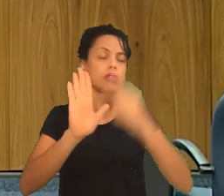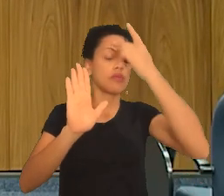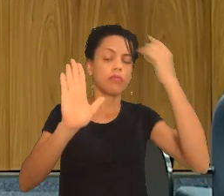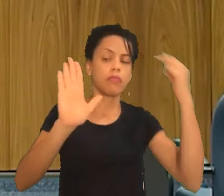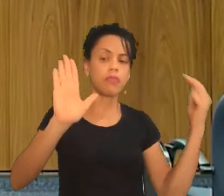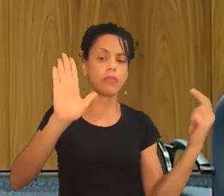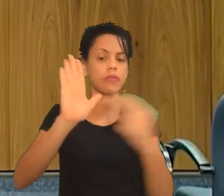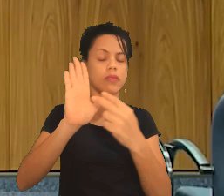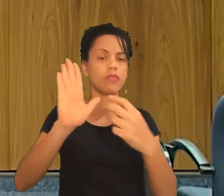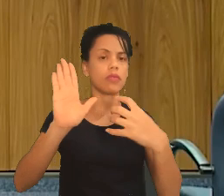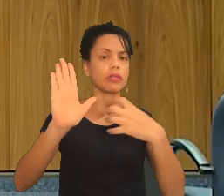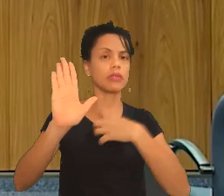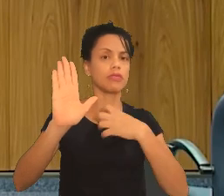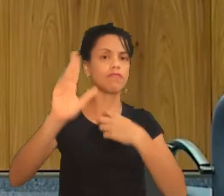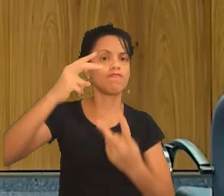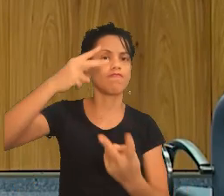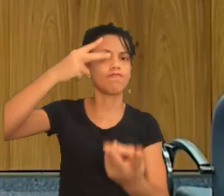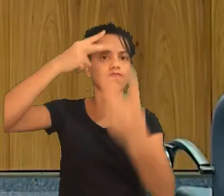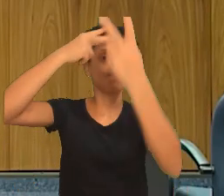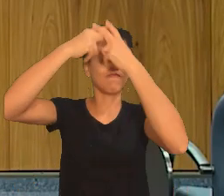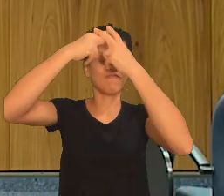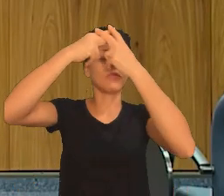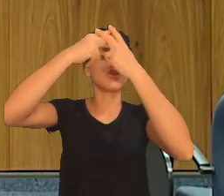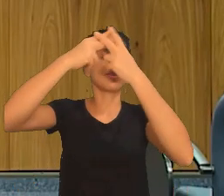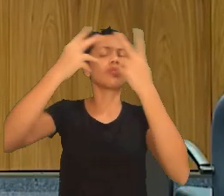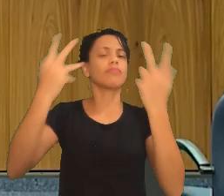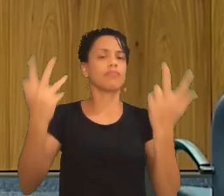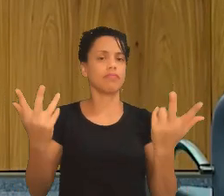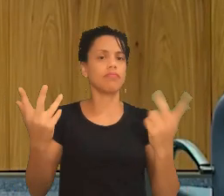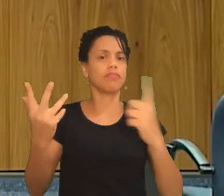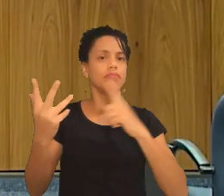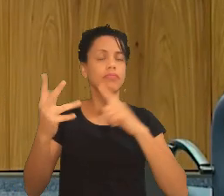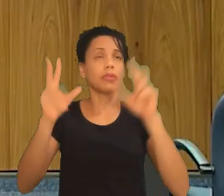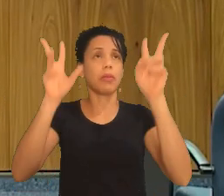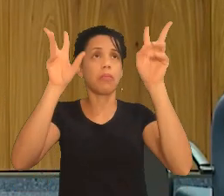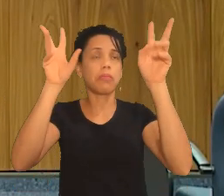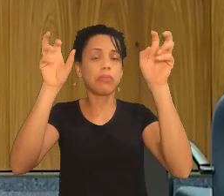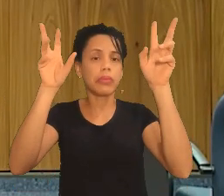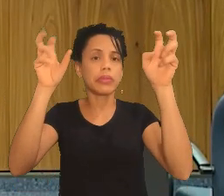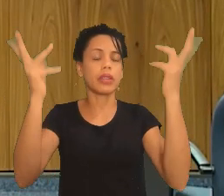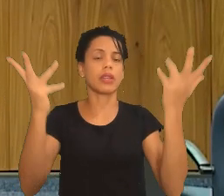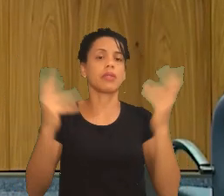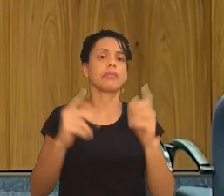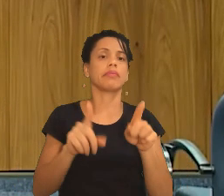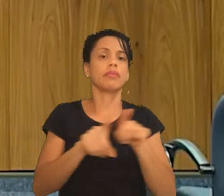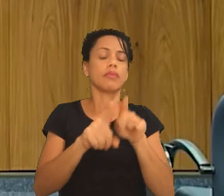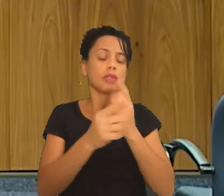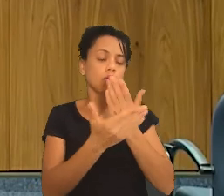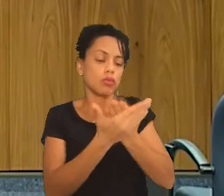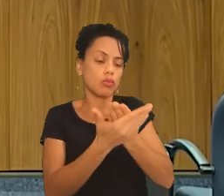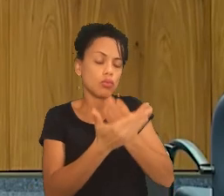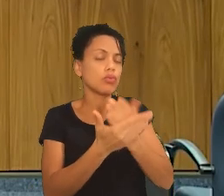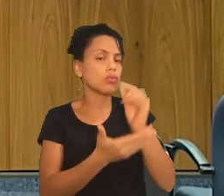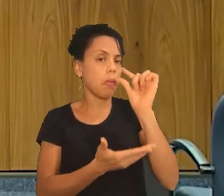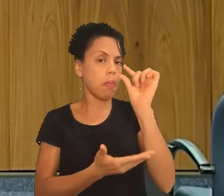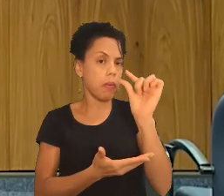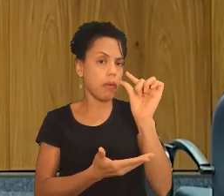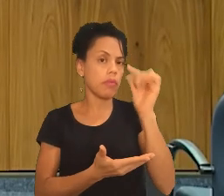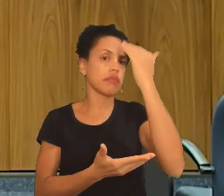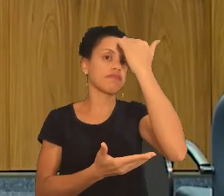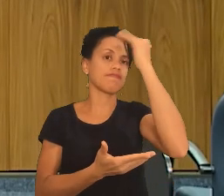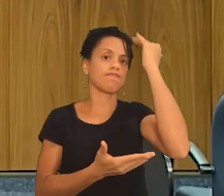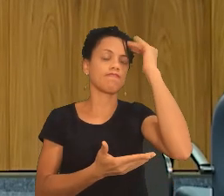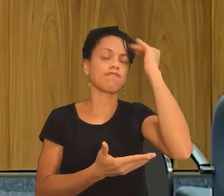como esse tema, né, que o Freud estudou muito e que eu estudei um pouquinho sobre os